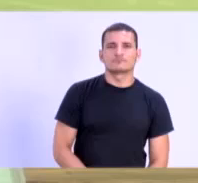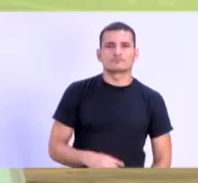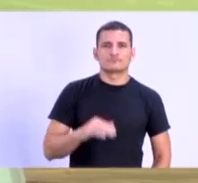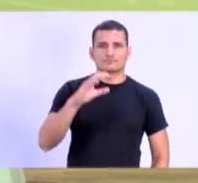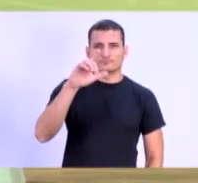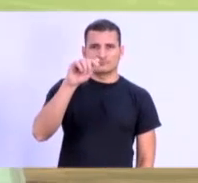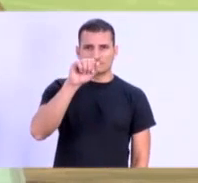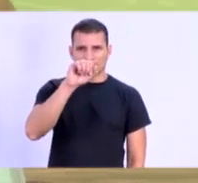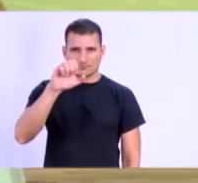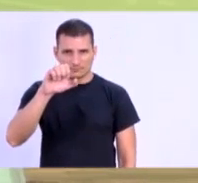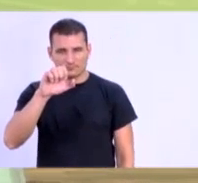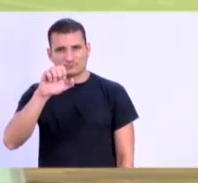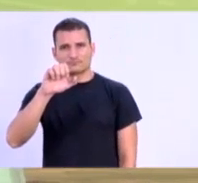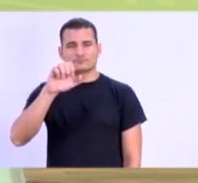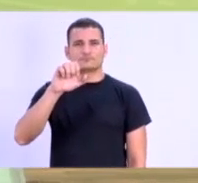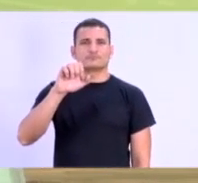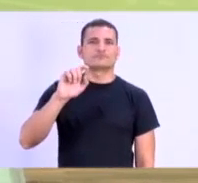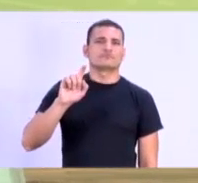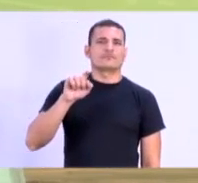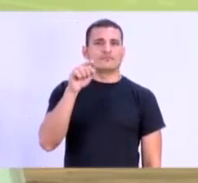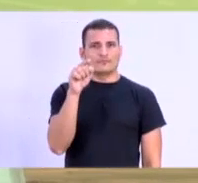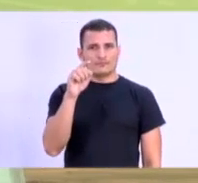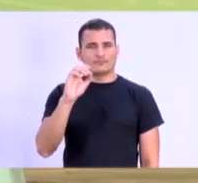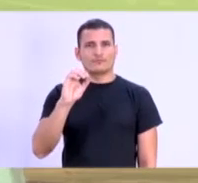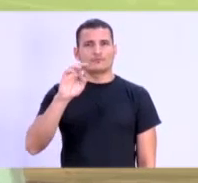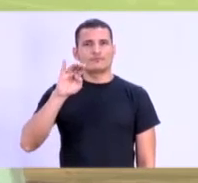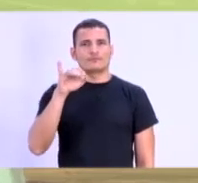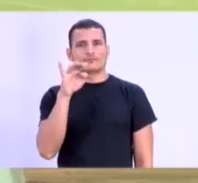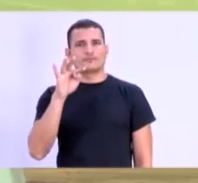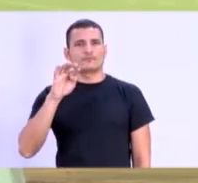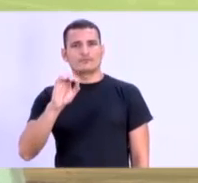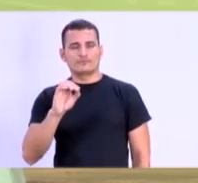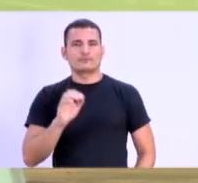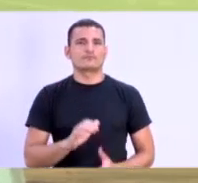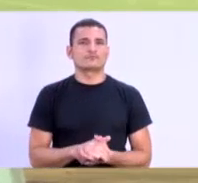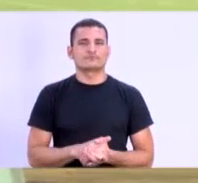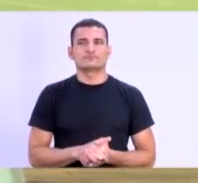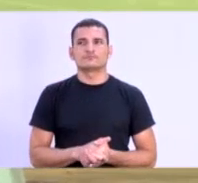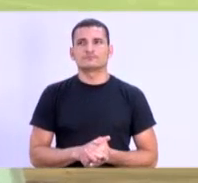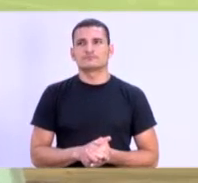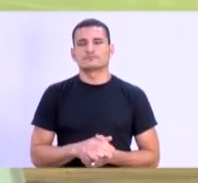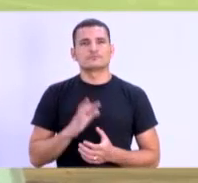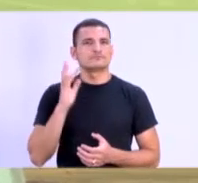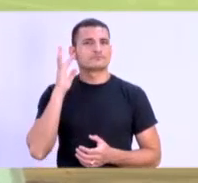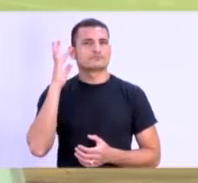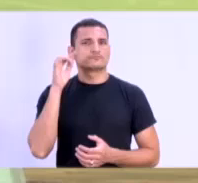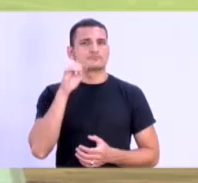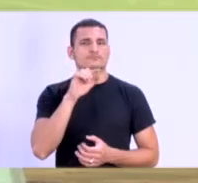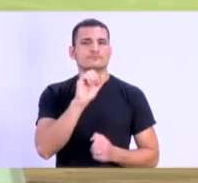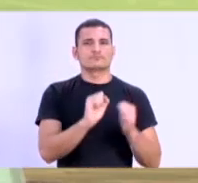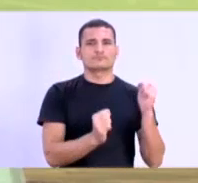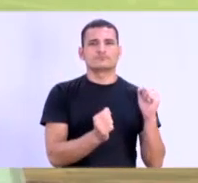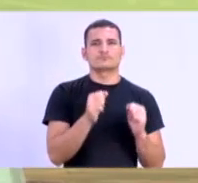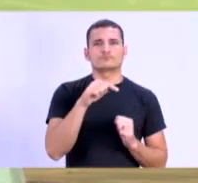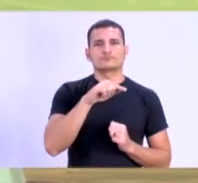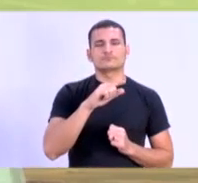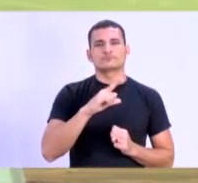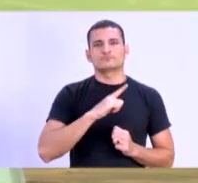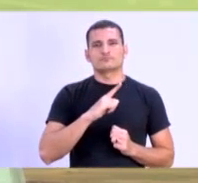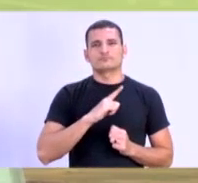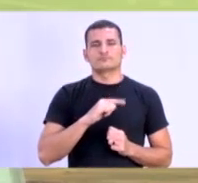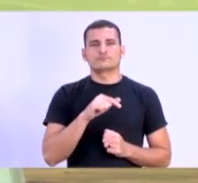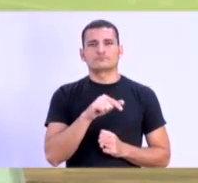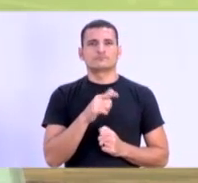objetos, vamos imaginar uma fábrica onde a gente tem os moldes para construir os produtos, tá?